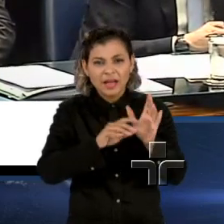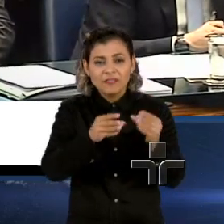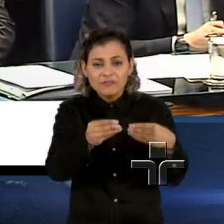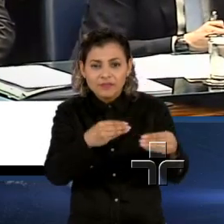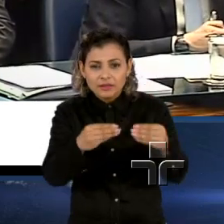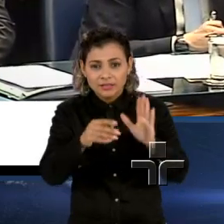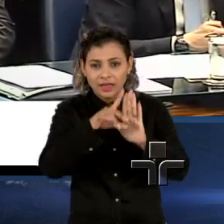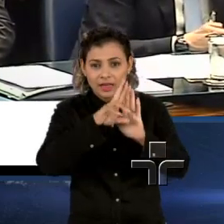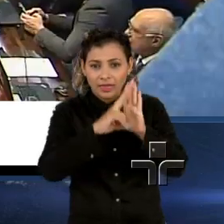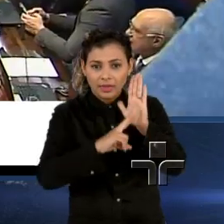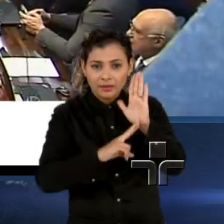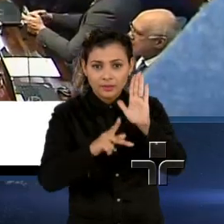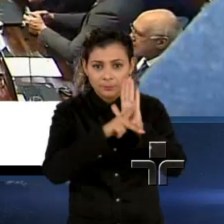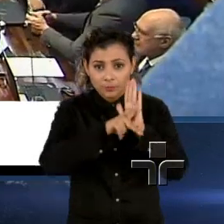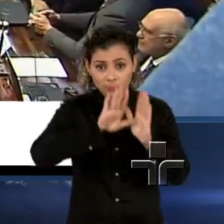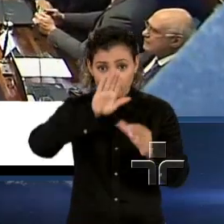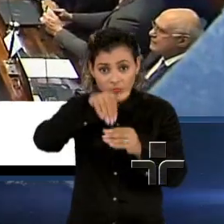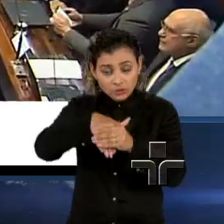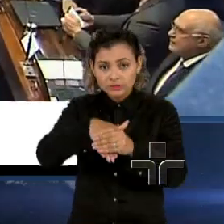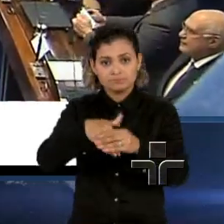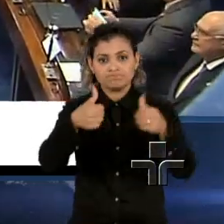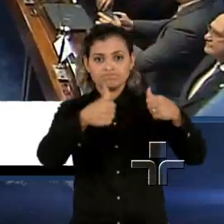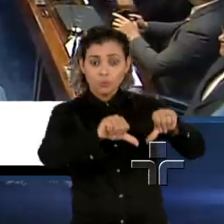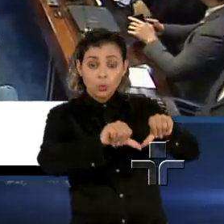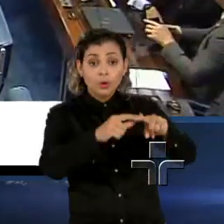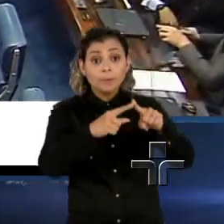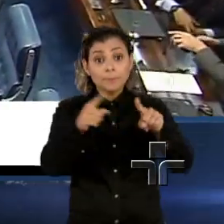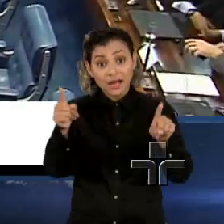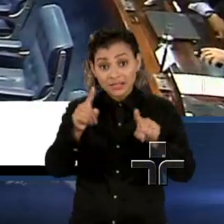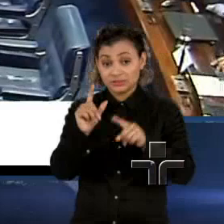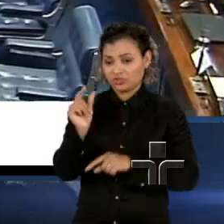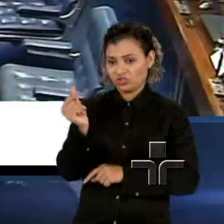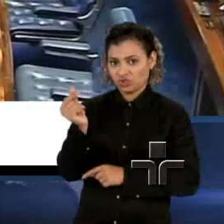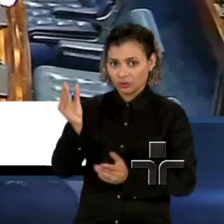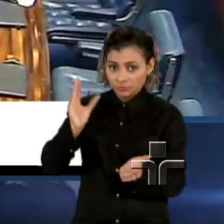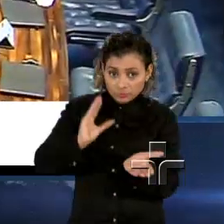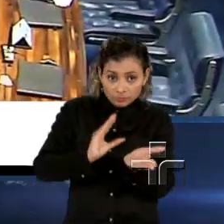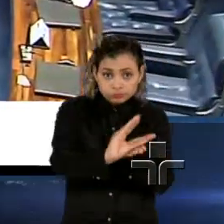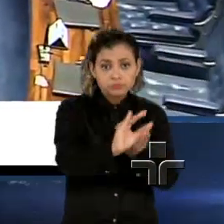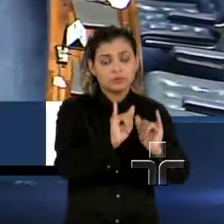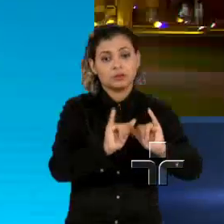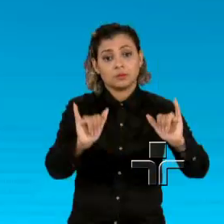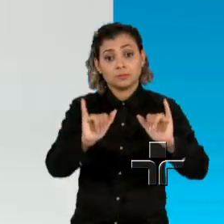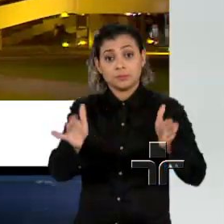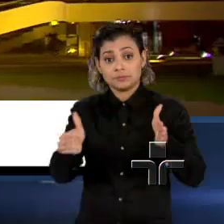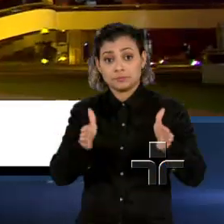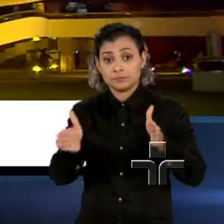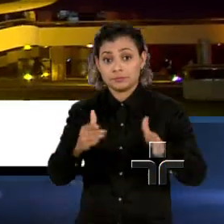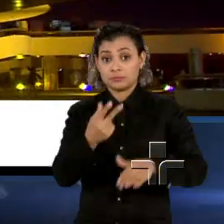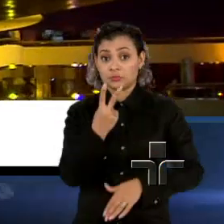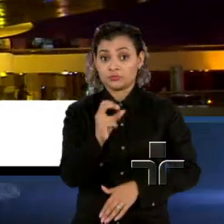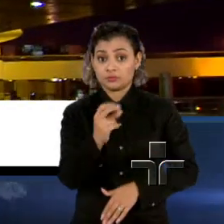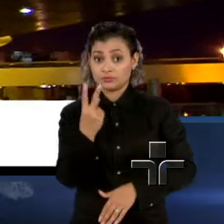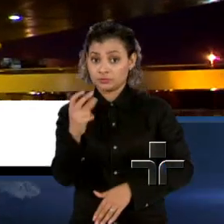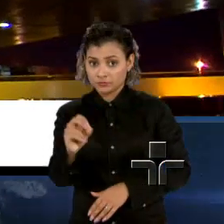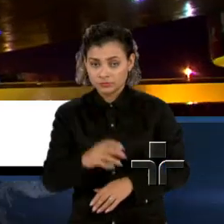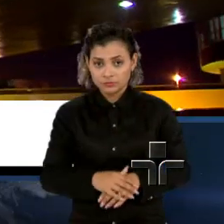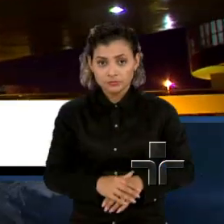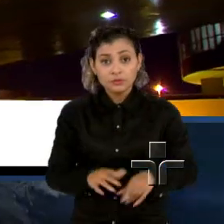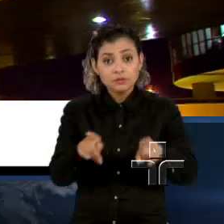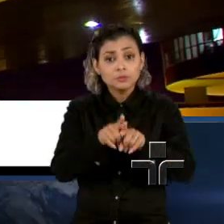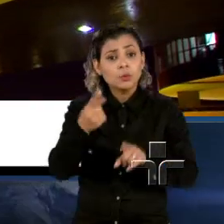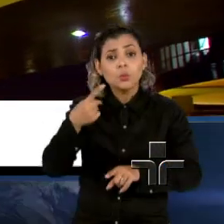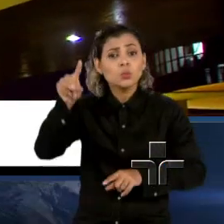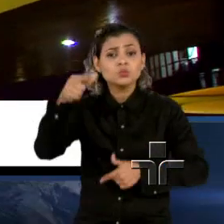regras eleitorais, mas mantém fundo público para financiamento de campanhas em 2020. Em seu último